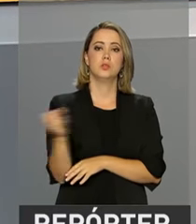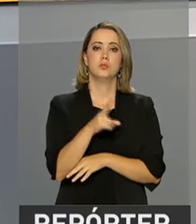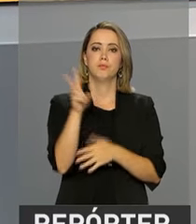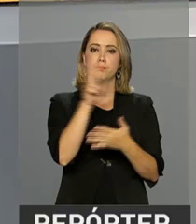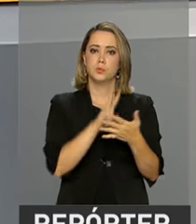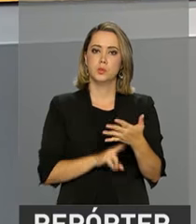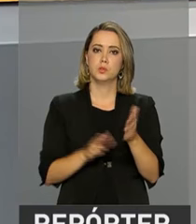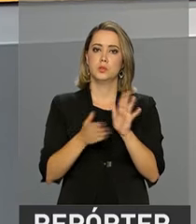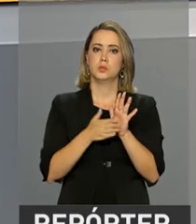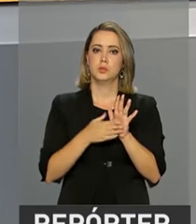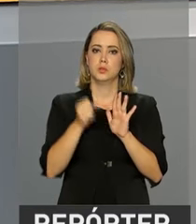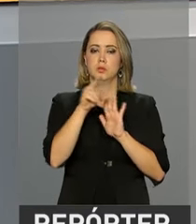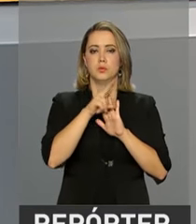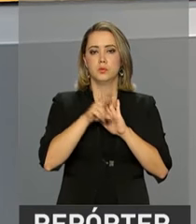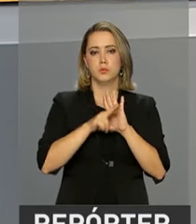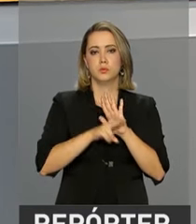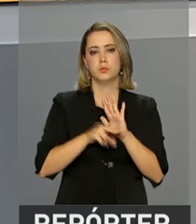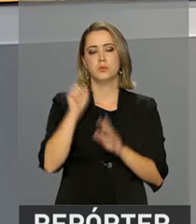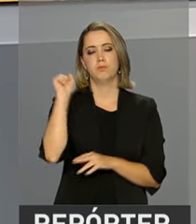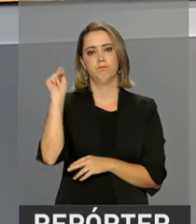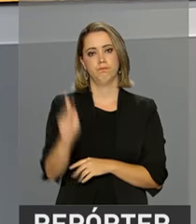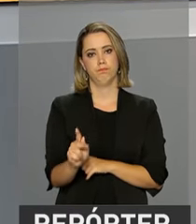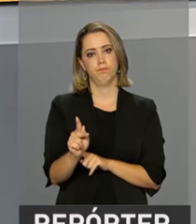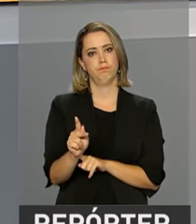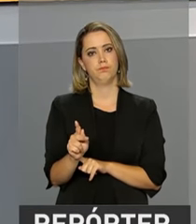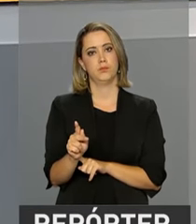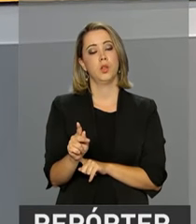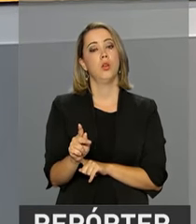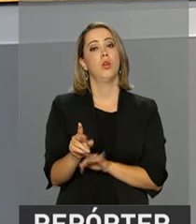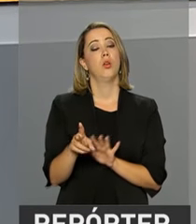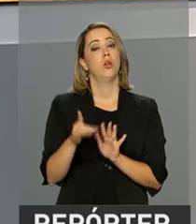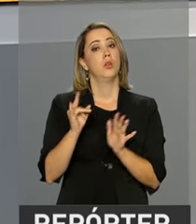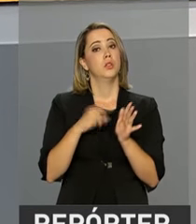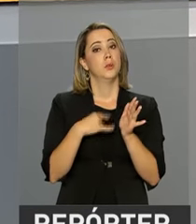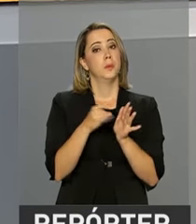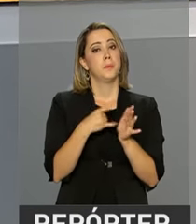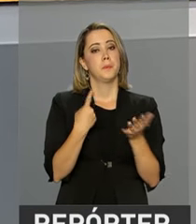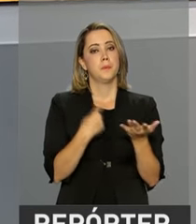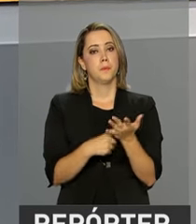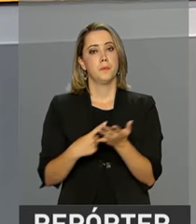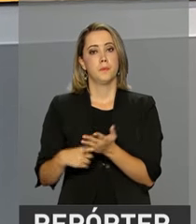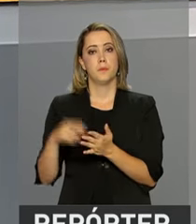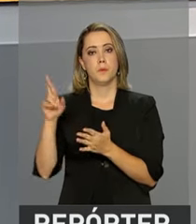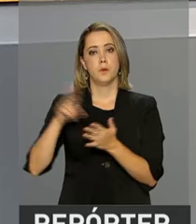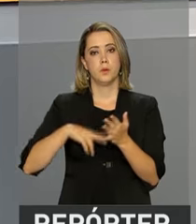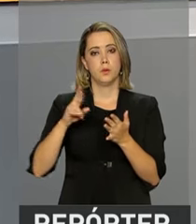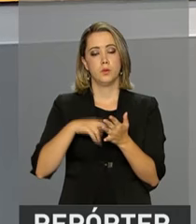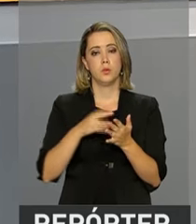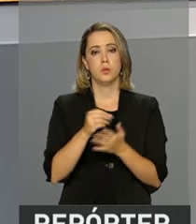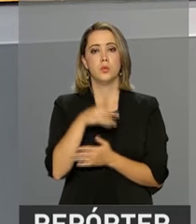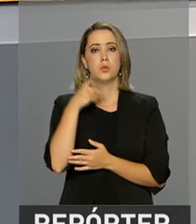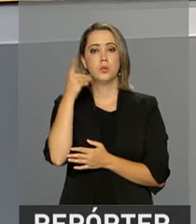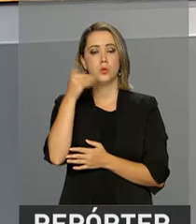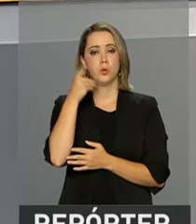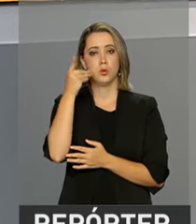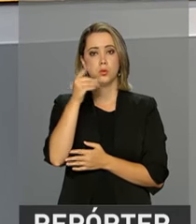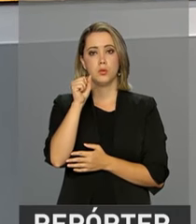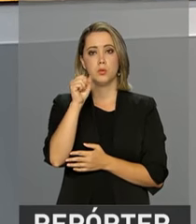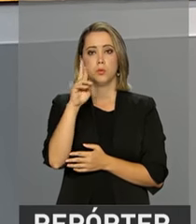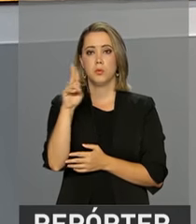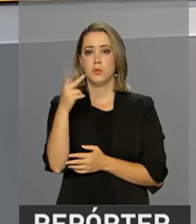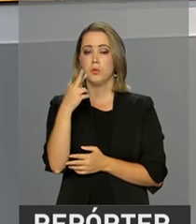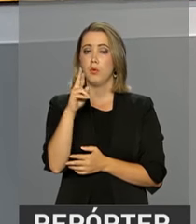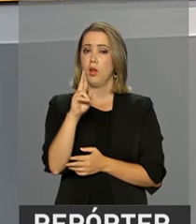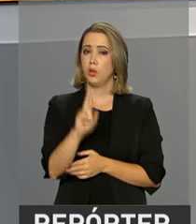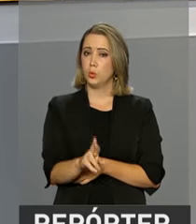análise sobre a proposta para a reforma da Previdência. O documento considera o relatório apresentado pelo deputado Arthur Maia no dia 19